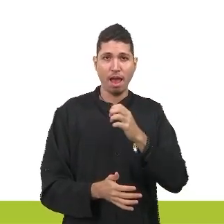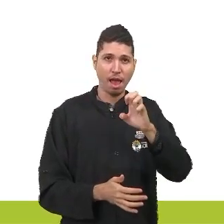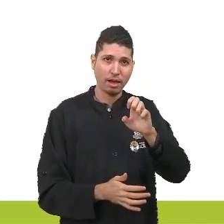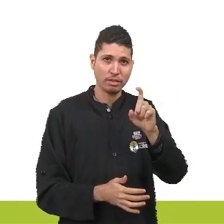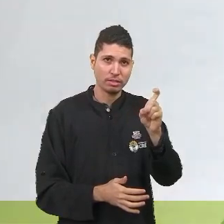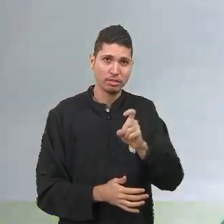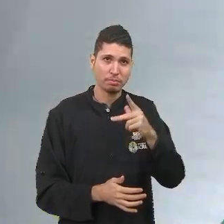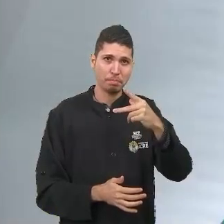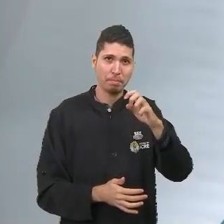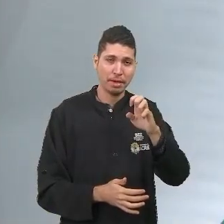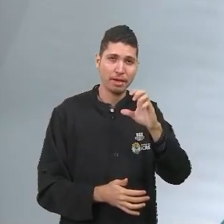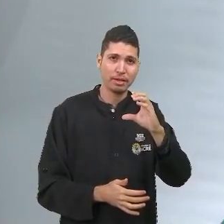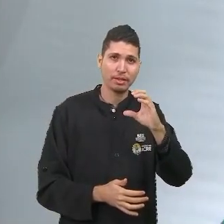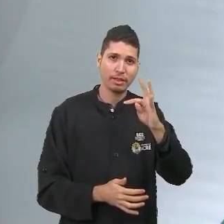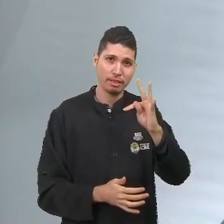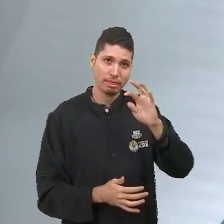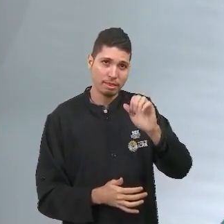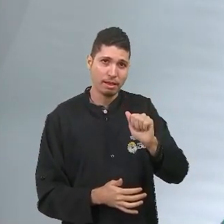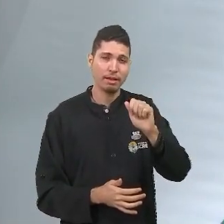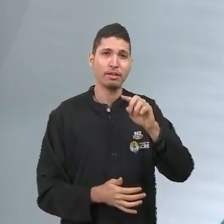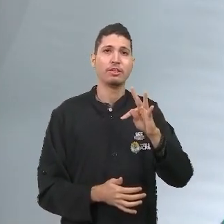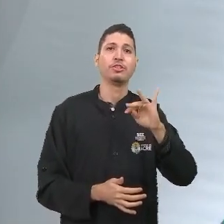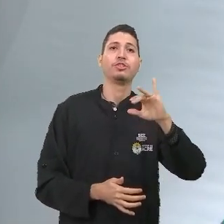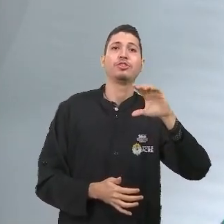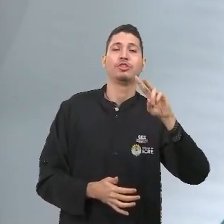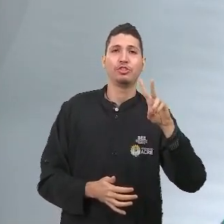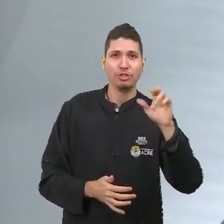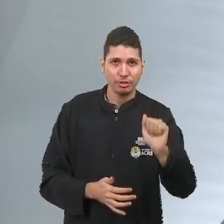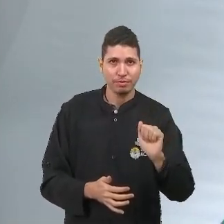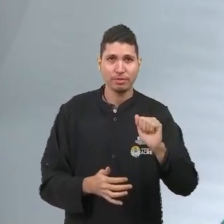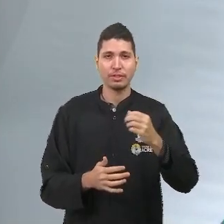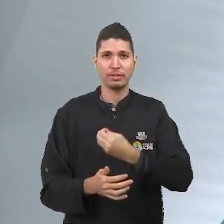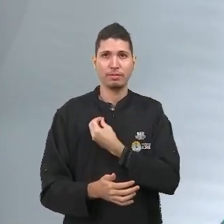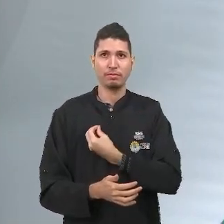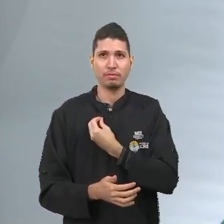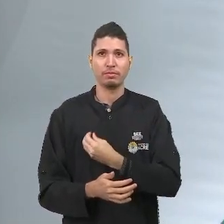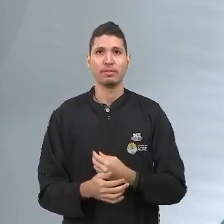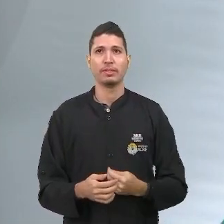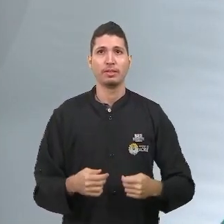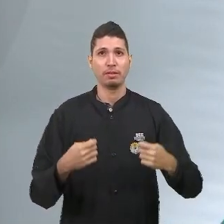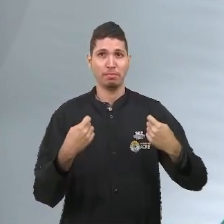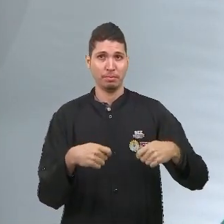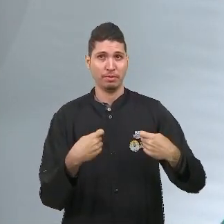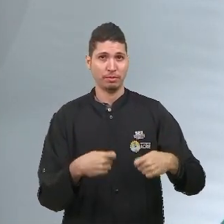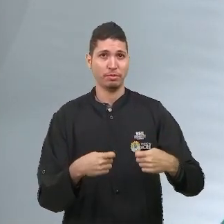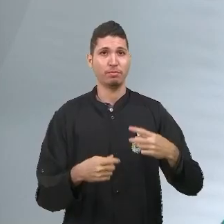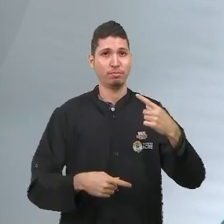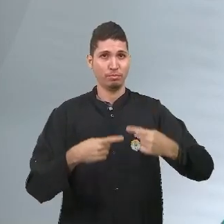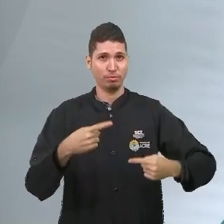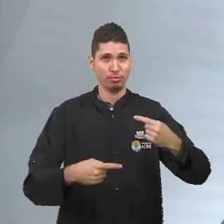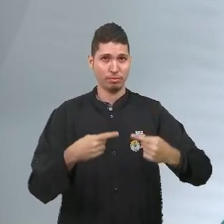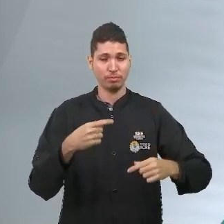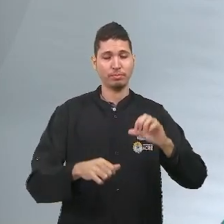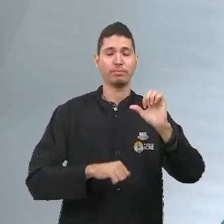Ou seja, as pessoas estão se mantendo mais tempo ali na sociedade e é preciso de políticas para